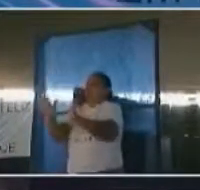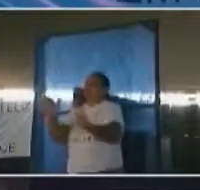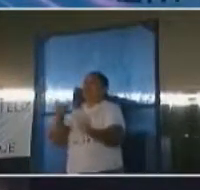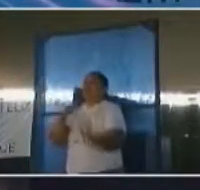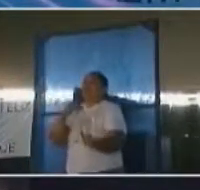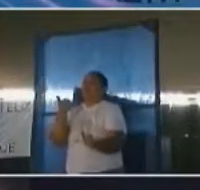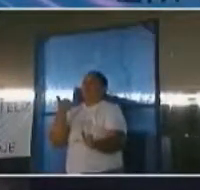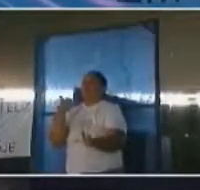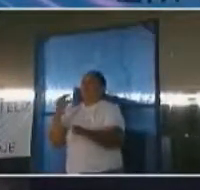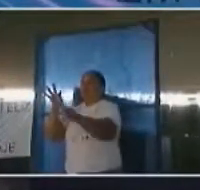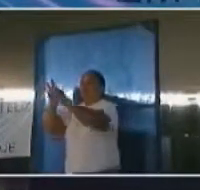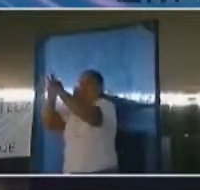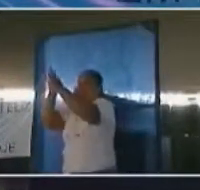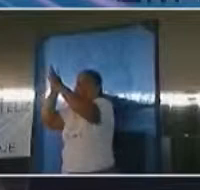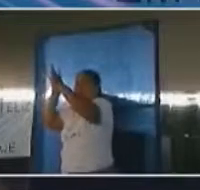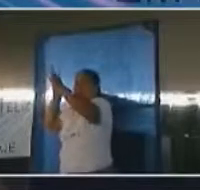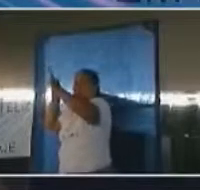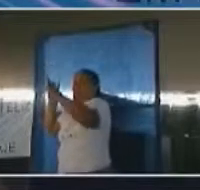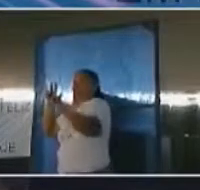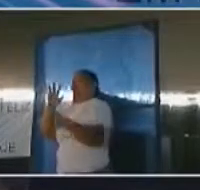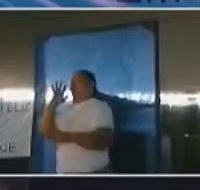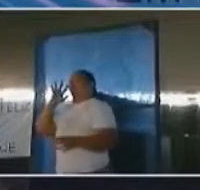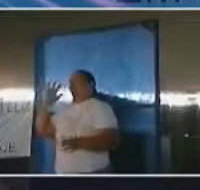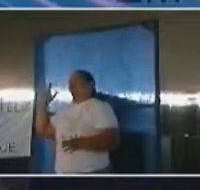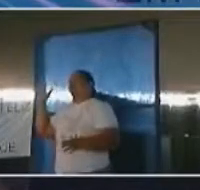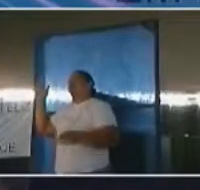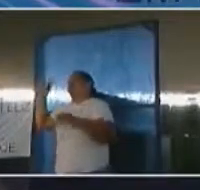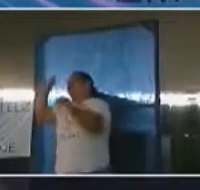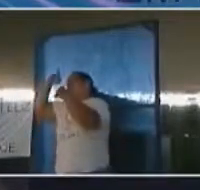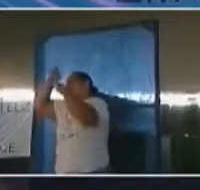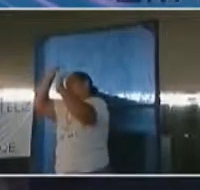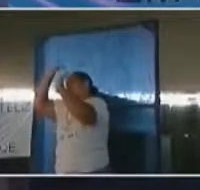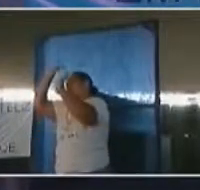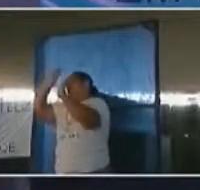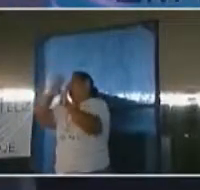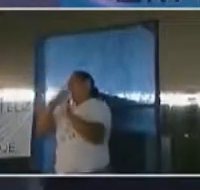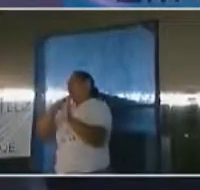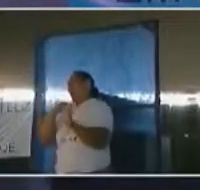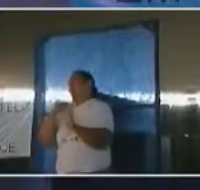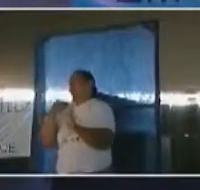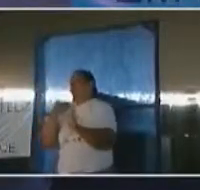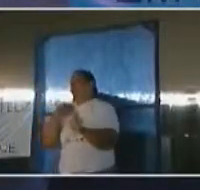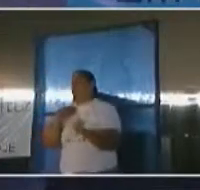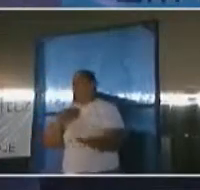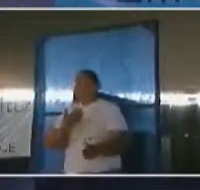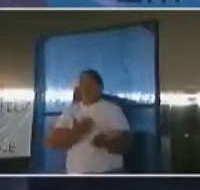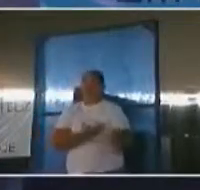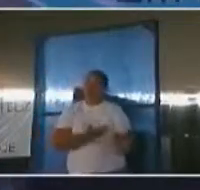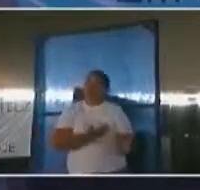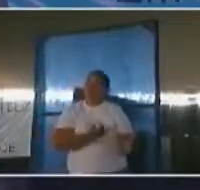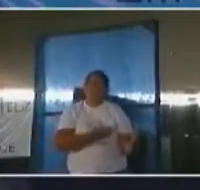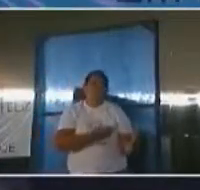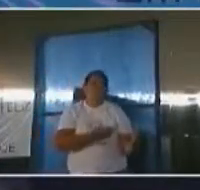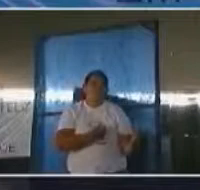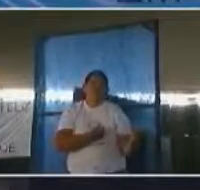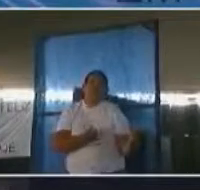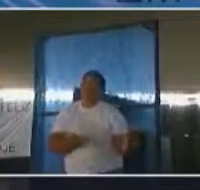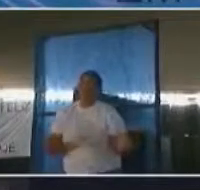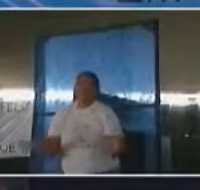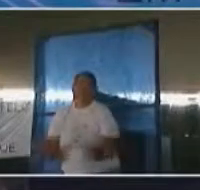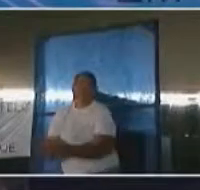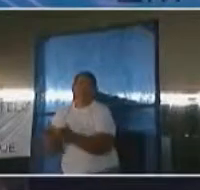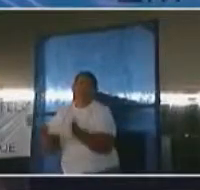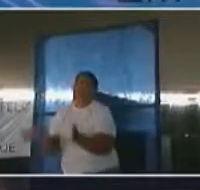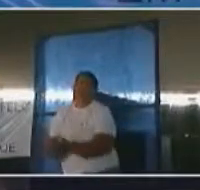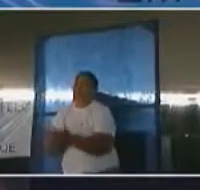fios ficavam alguns dos nossos sonhos. Da juventude pobre. Sonhos impossíveis